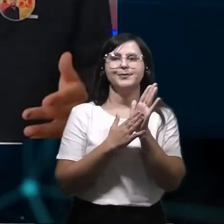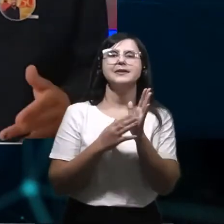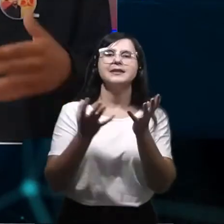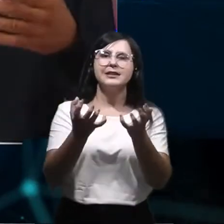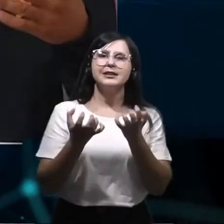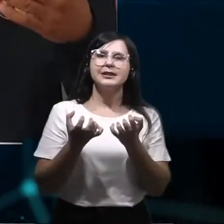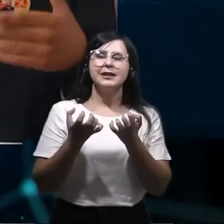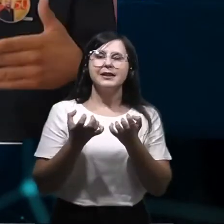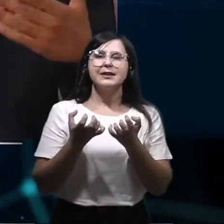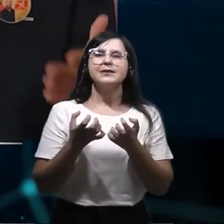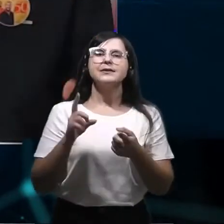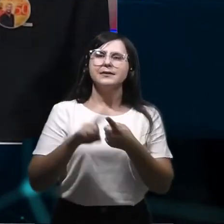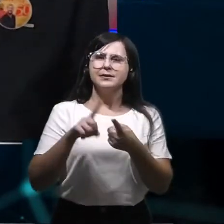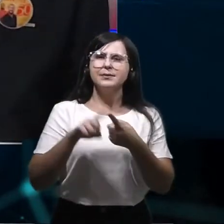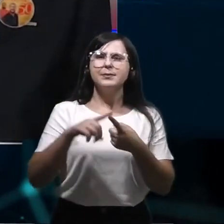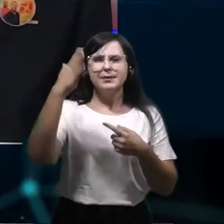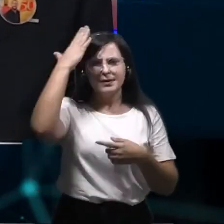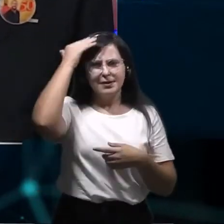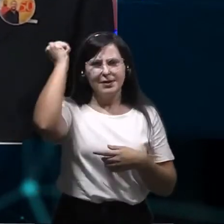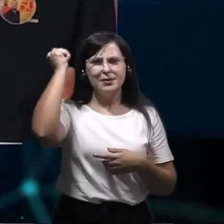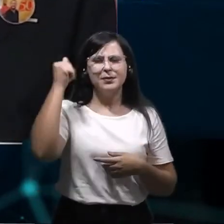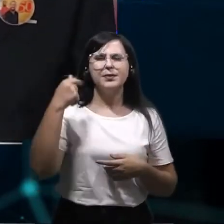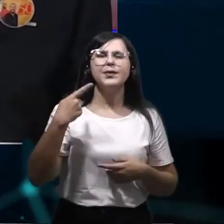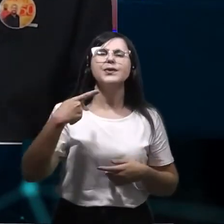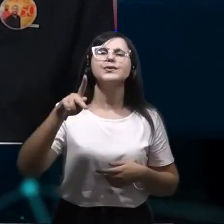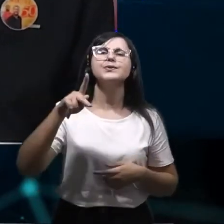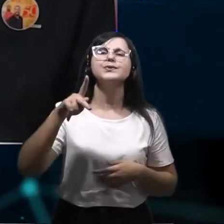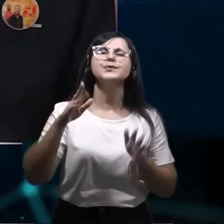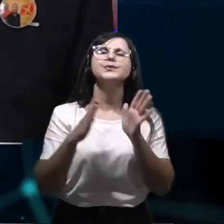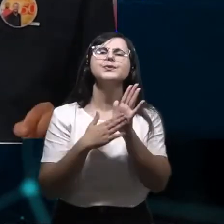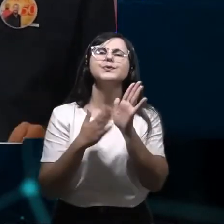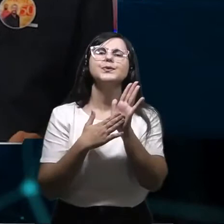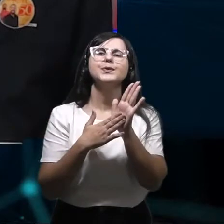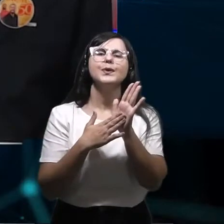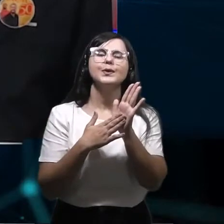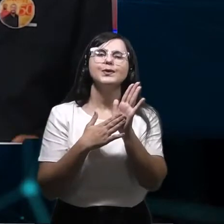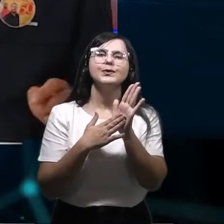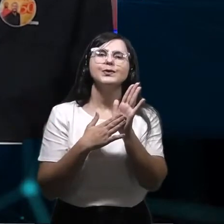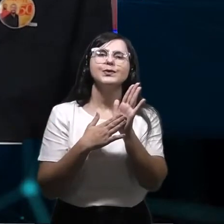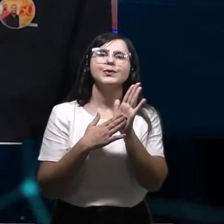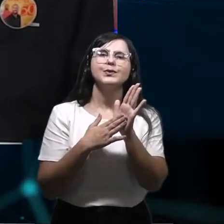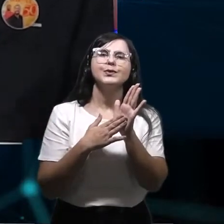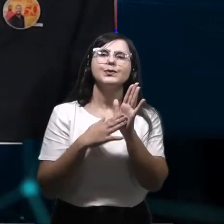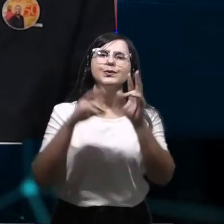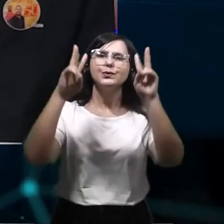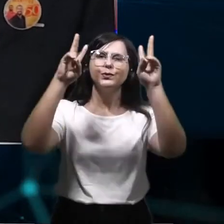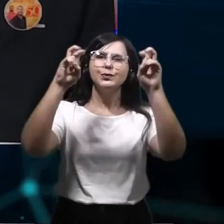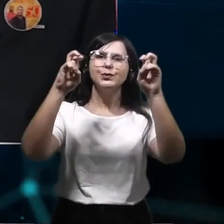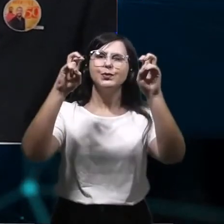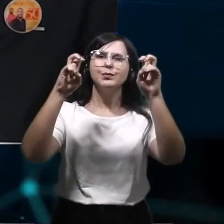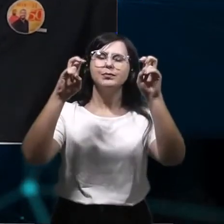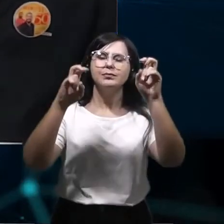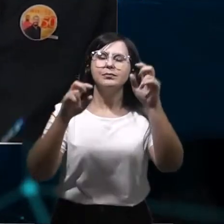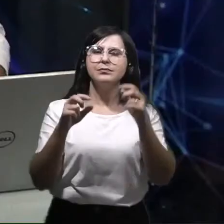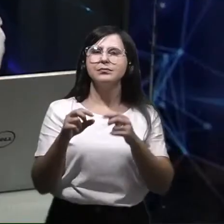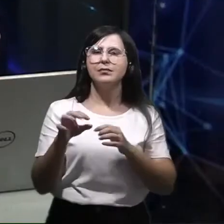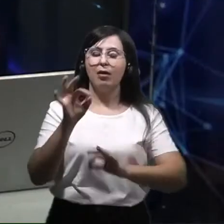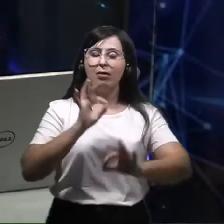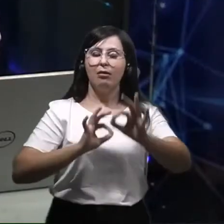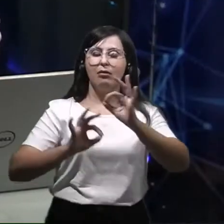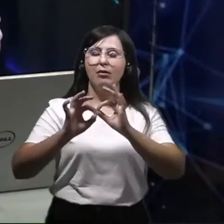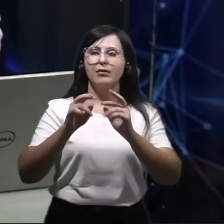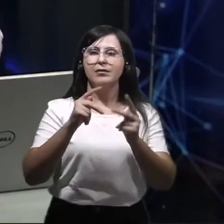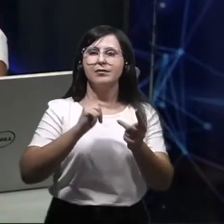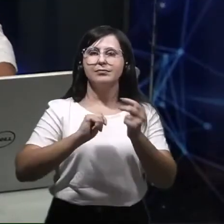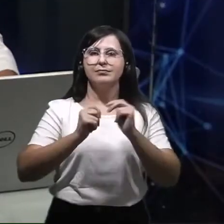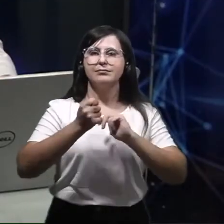população ficar ciente, queria saber qual a sua proposta na organização administrativa. Candidato